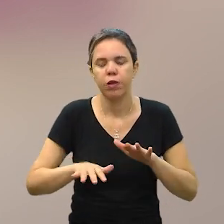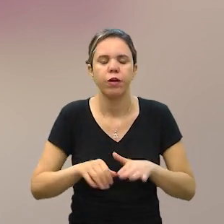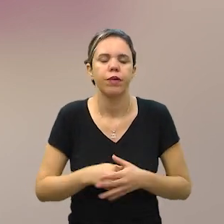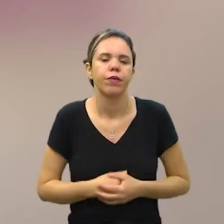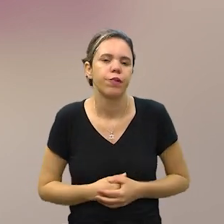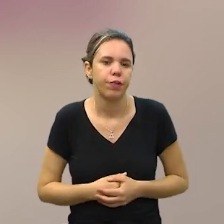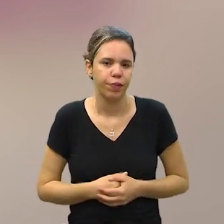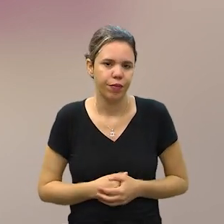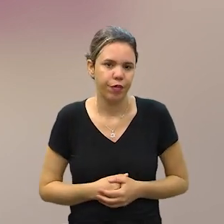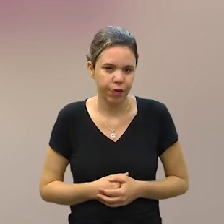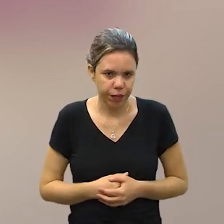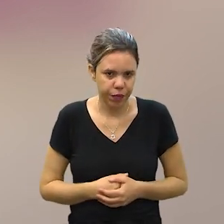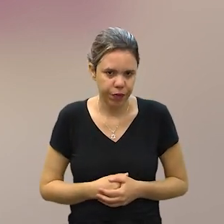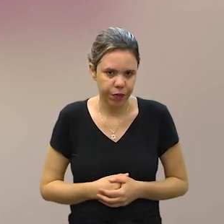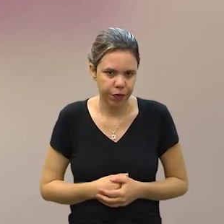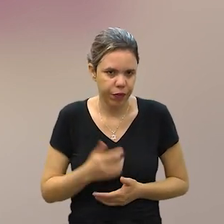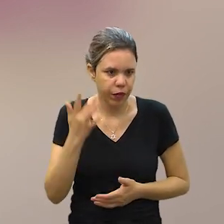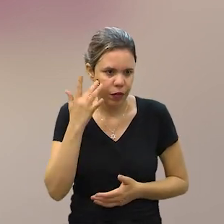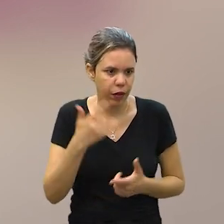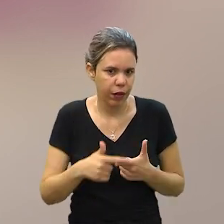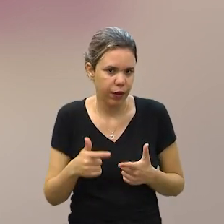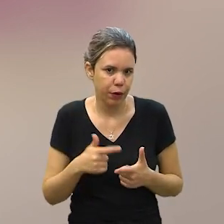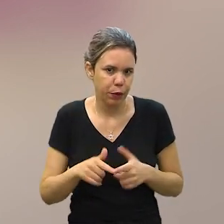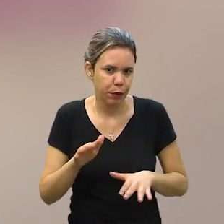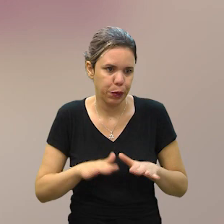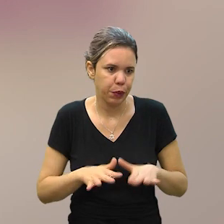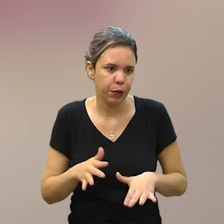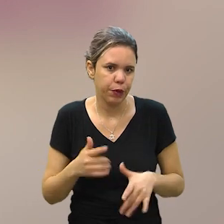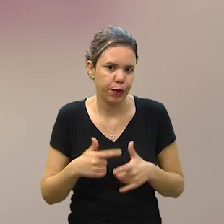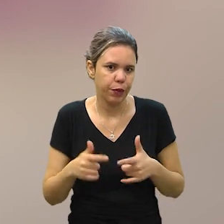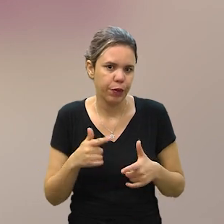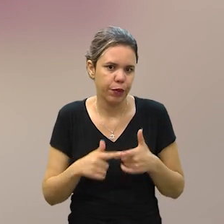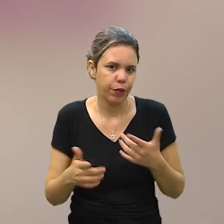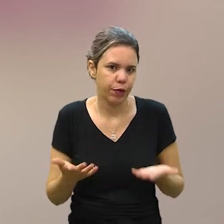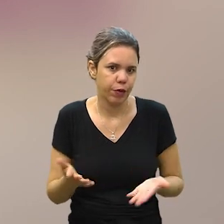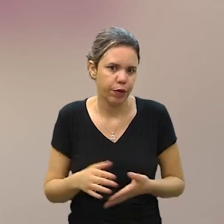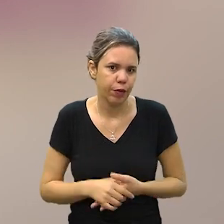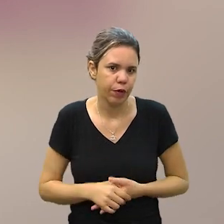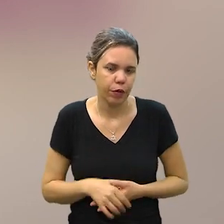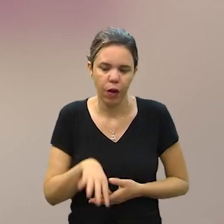vezes ela acha que ela está tendo ali, às vezes, um problema